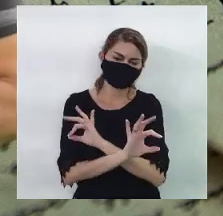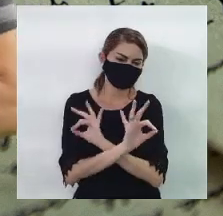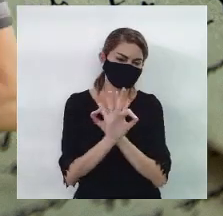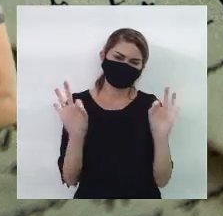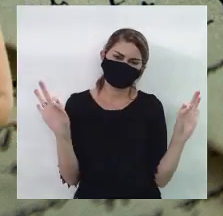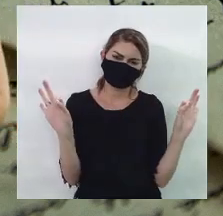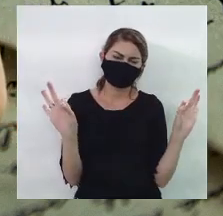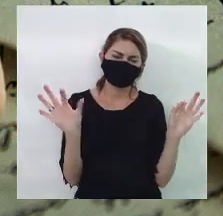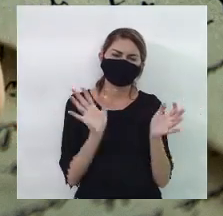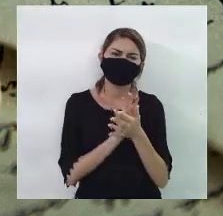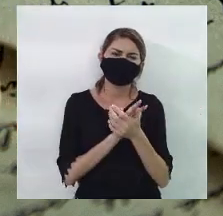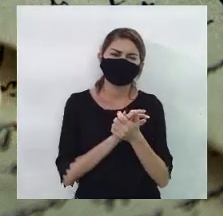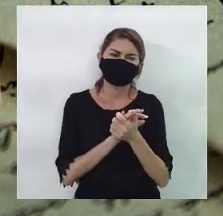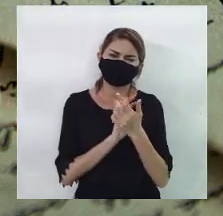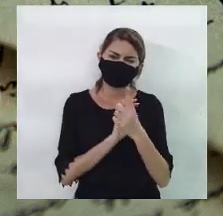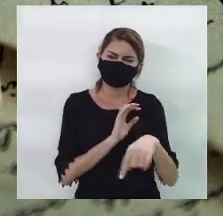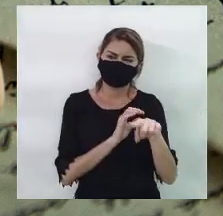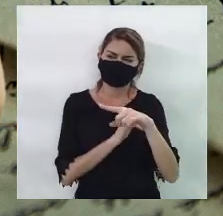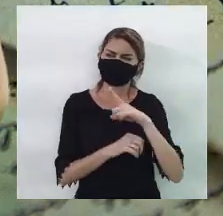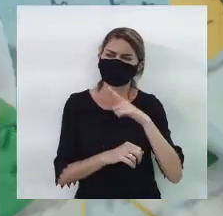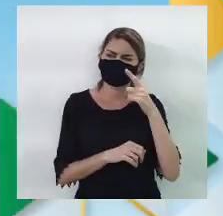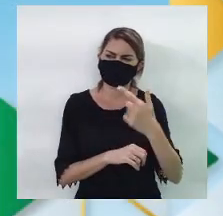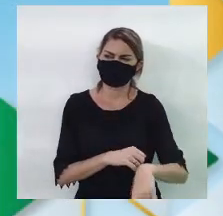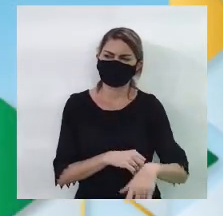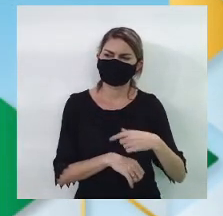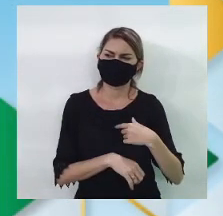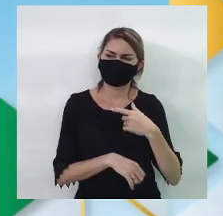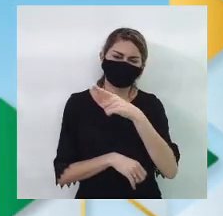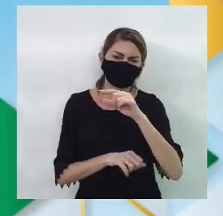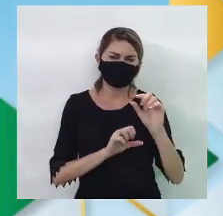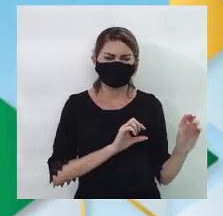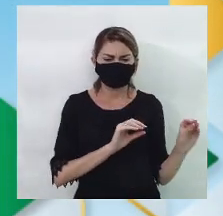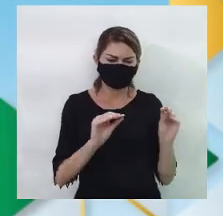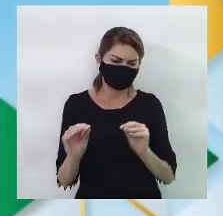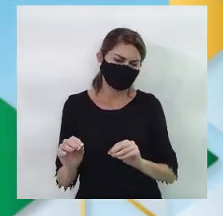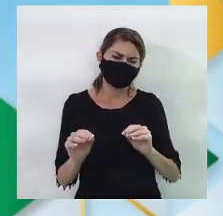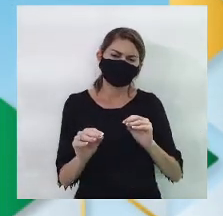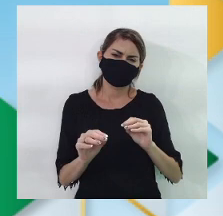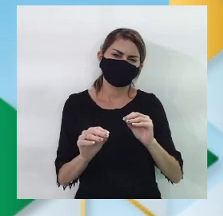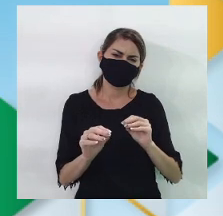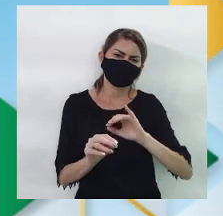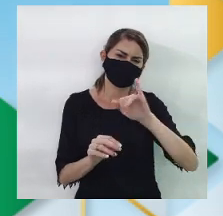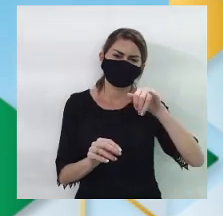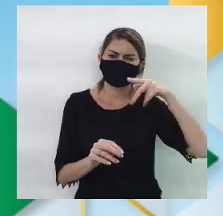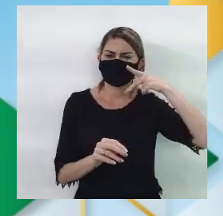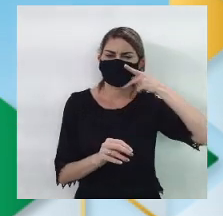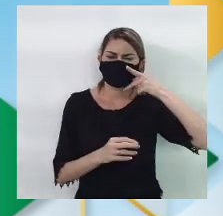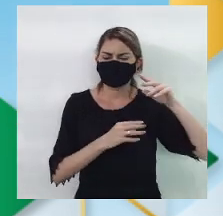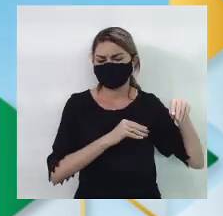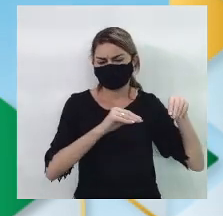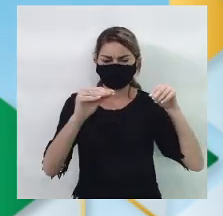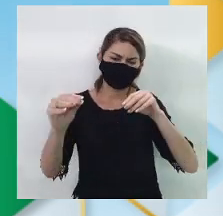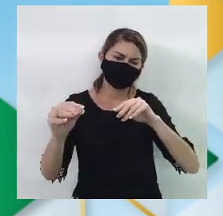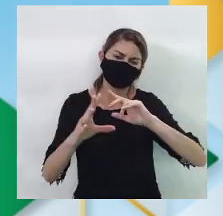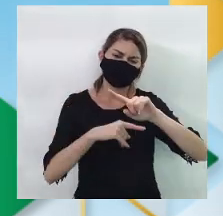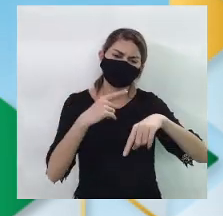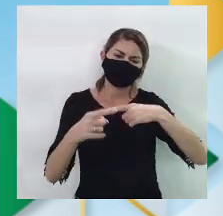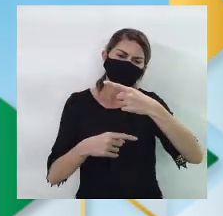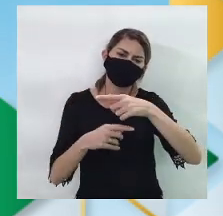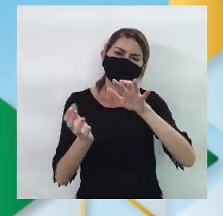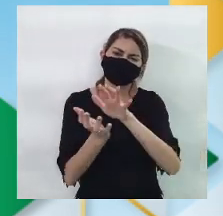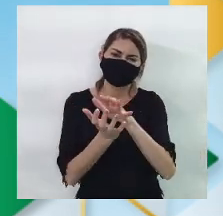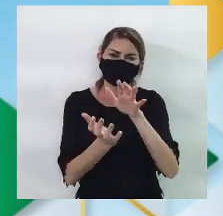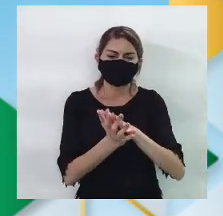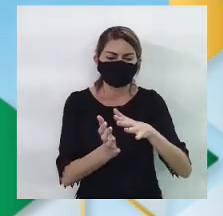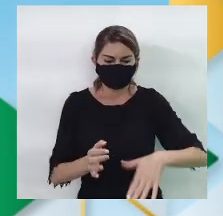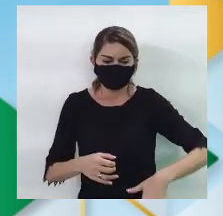maravilhosa. E aqui nós temos mais sobre ela. Ela mudou-se ainda cedo para João Pessoa e posteriormente Recife,